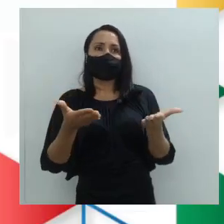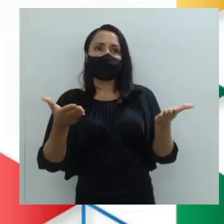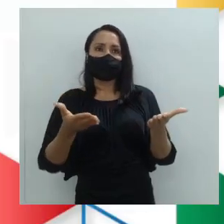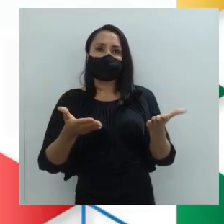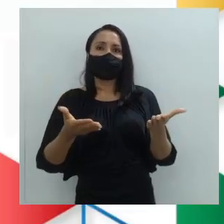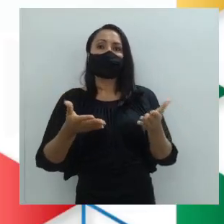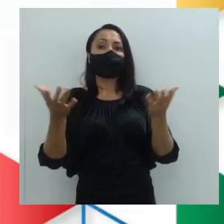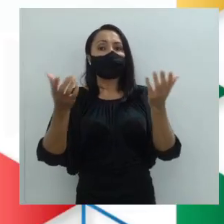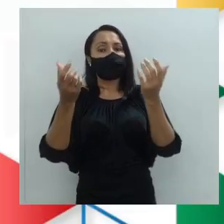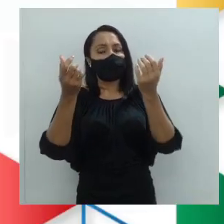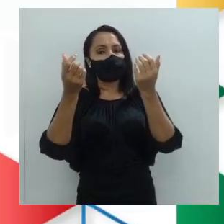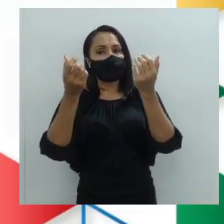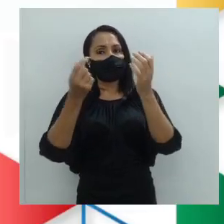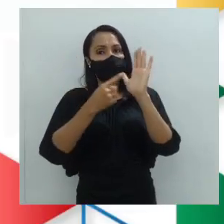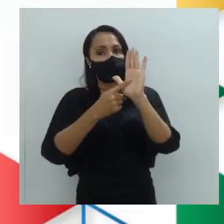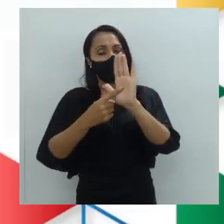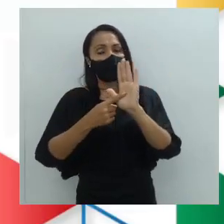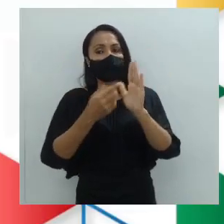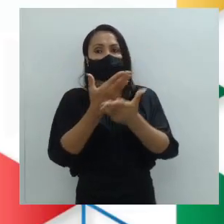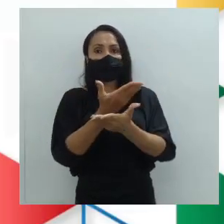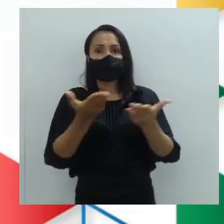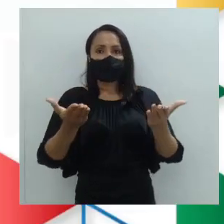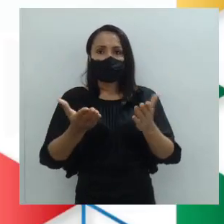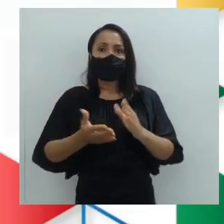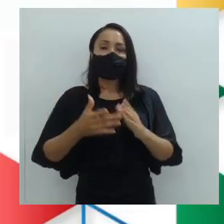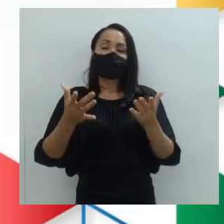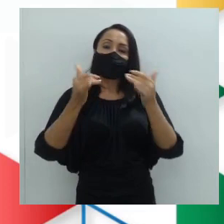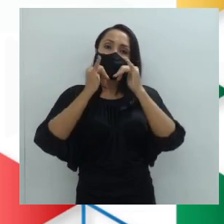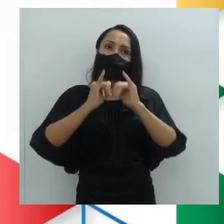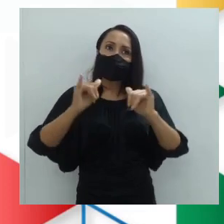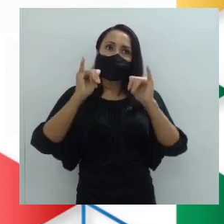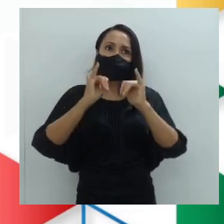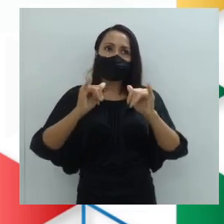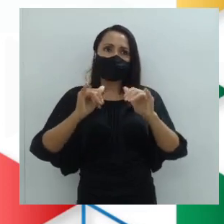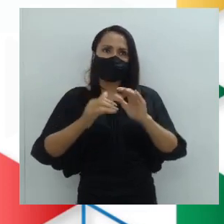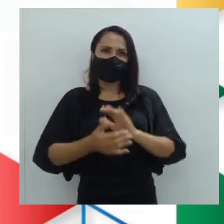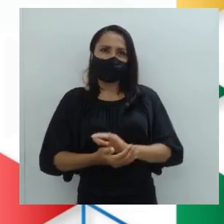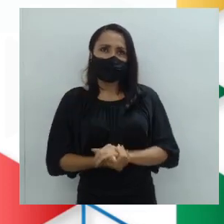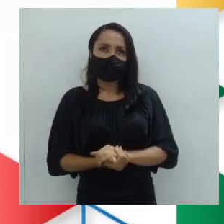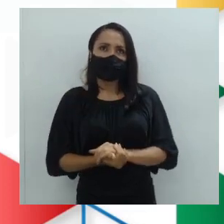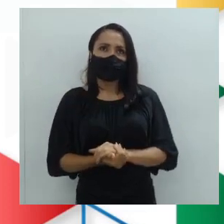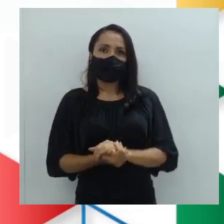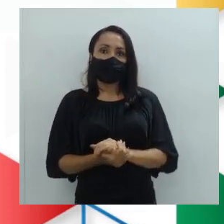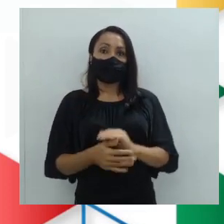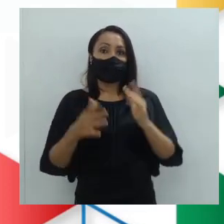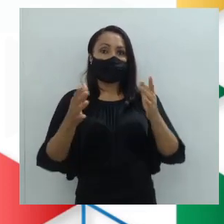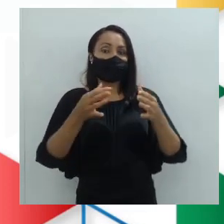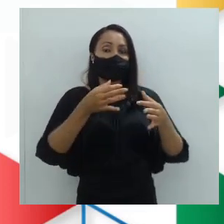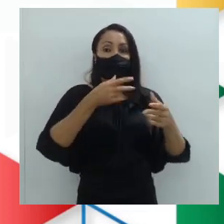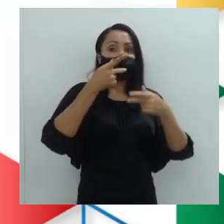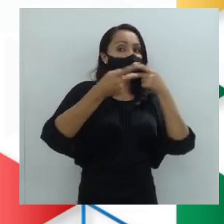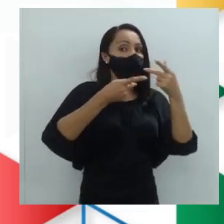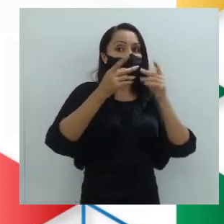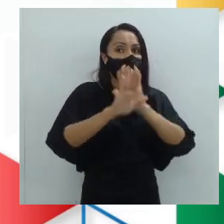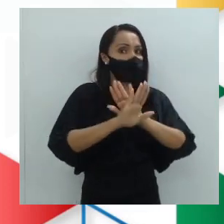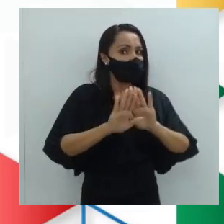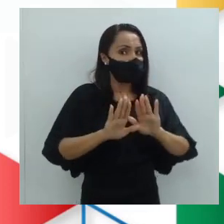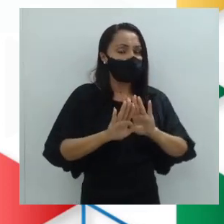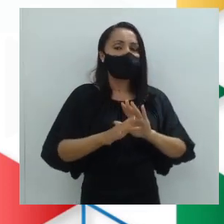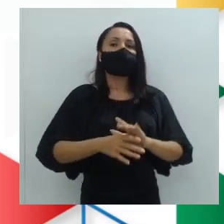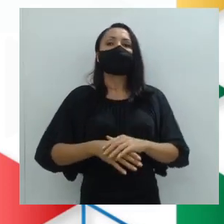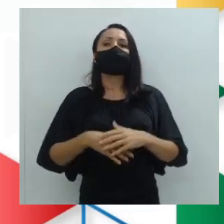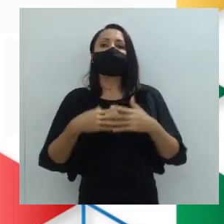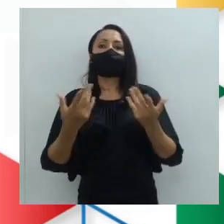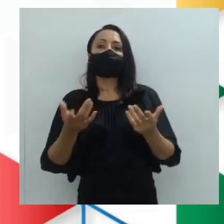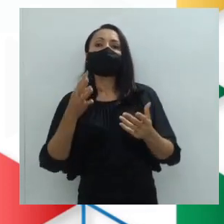para vocês na tela a seguinte informação: informações não ditas. É isso aí.